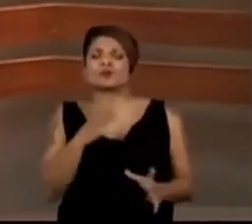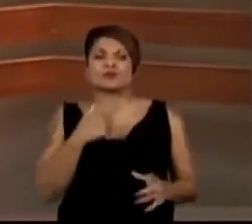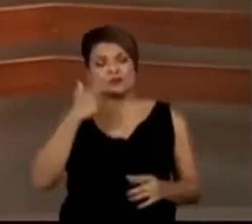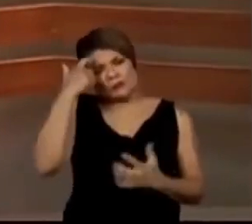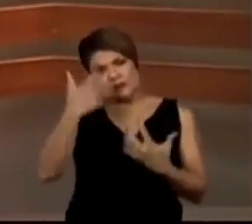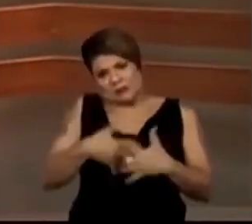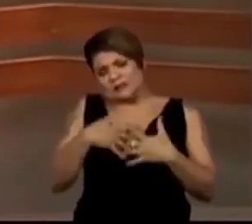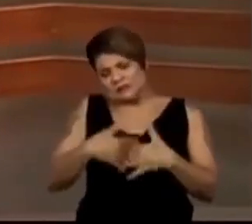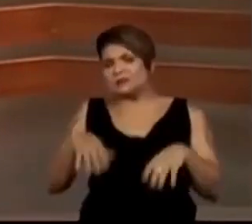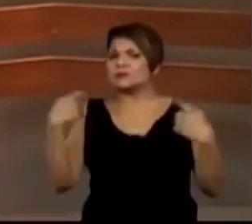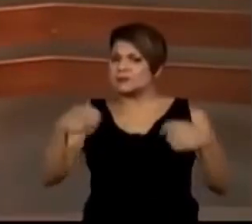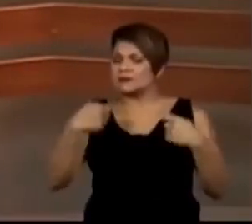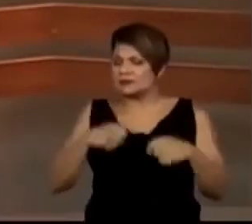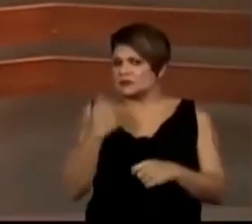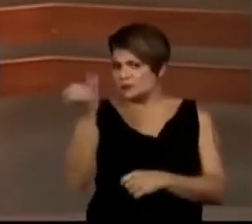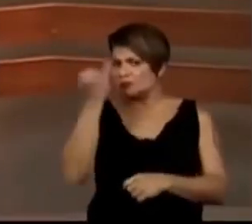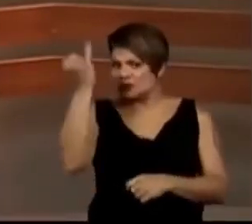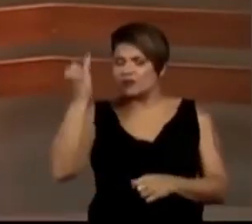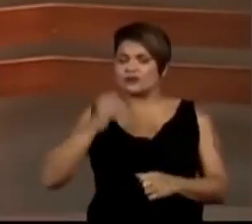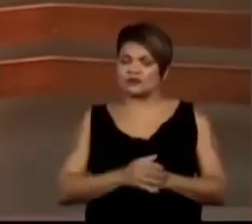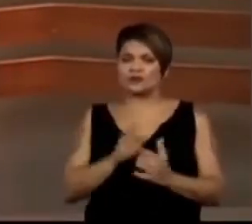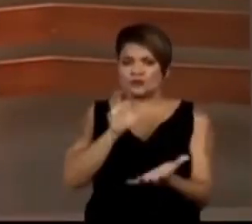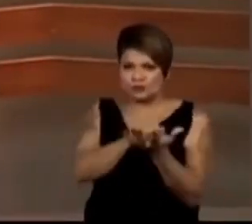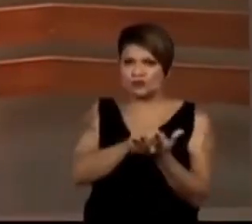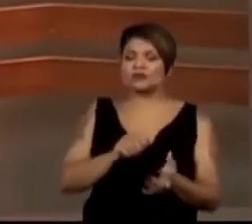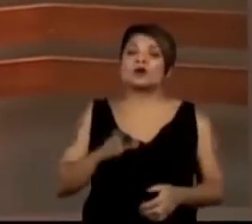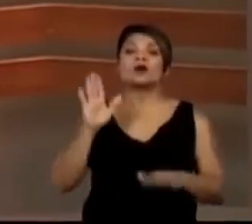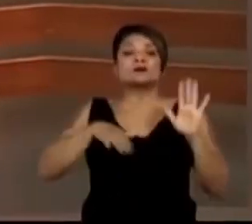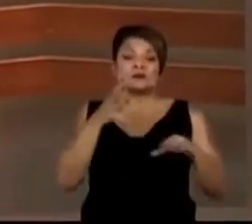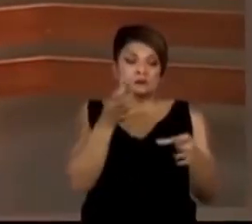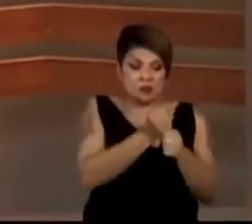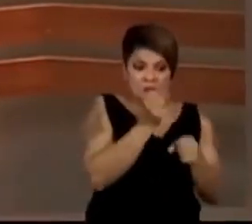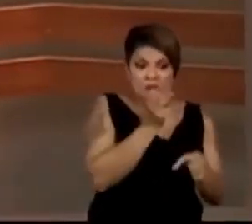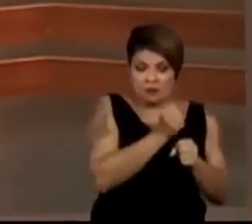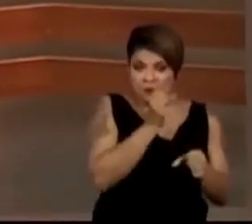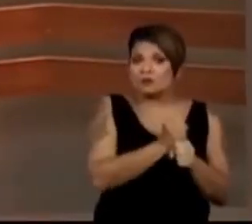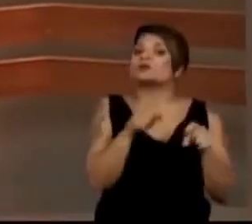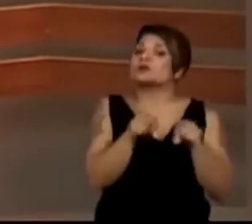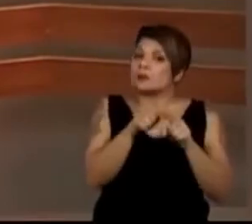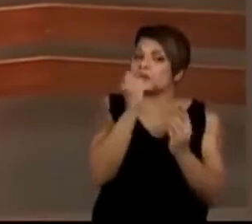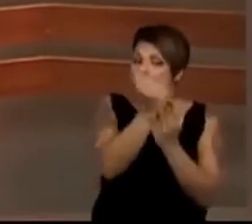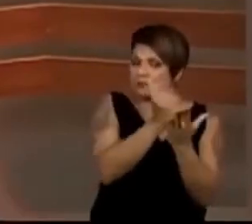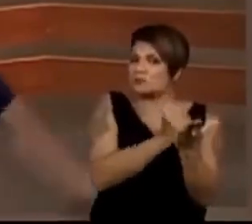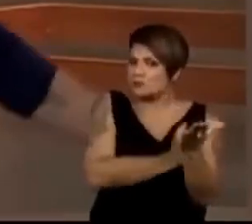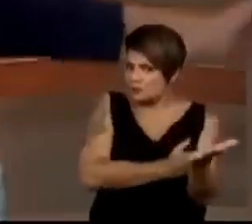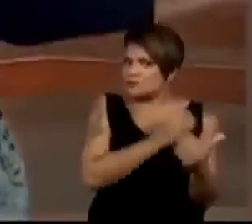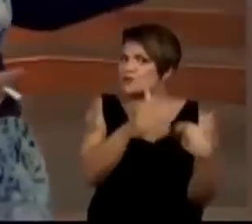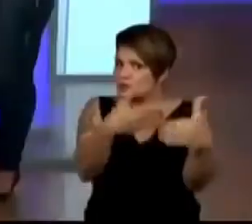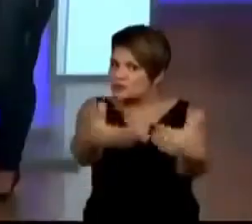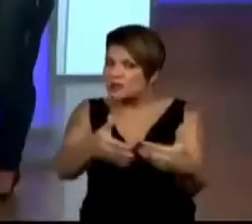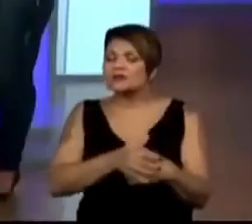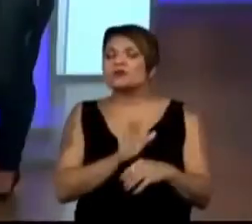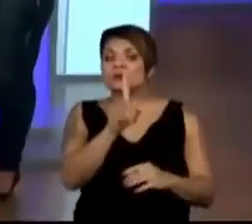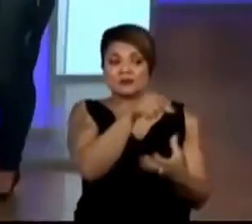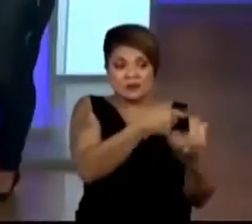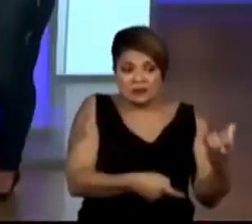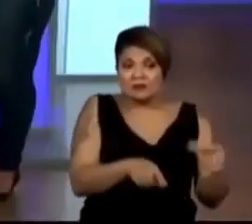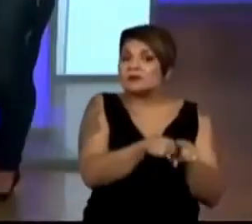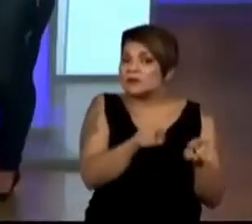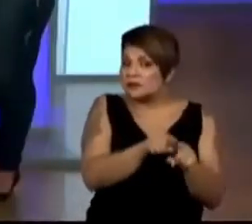importante ter esse registro, né? Eu sei que às vezes vocês são rápidos, o cálculo também faz parte do processo, mas o caderno também é